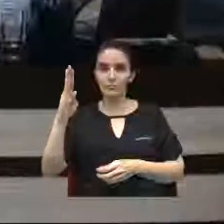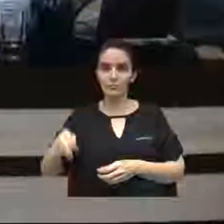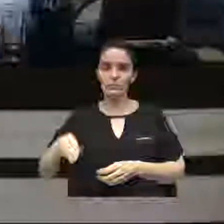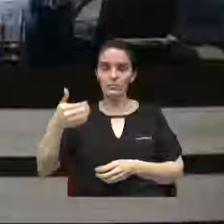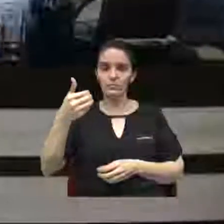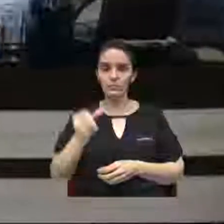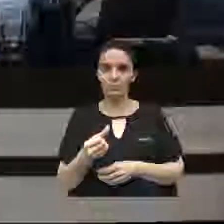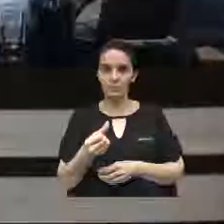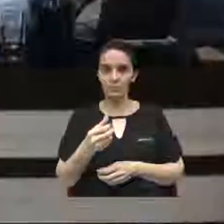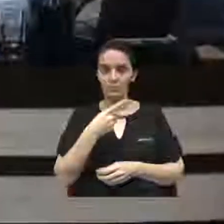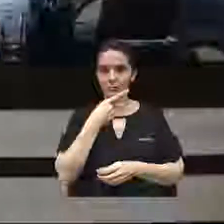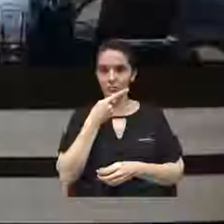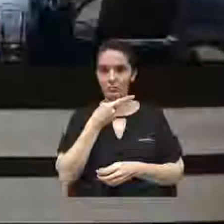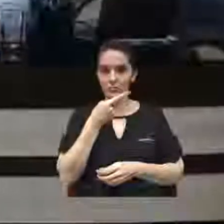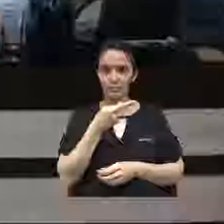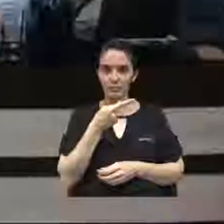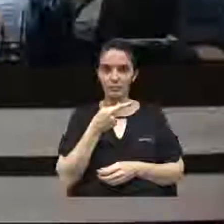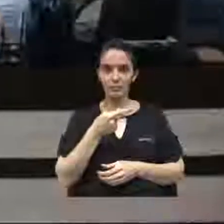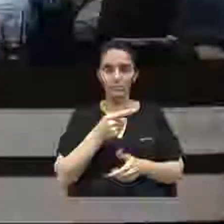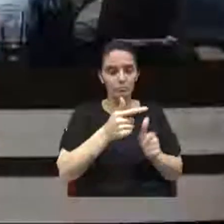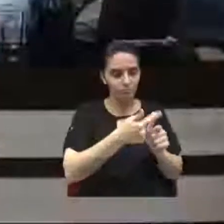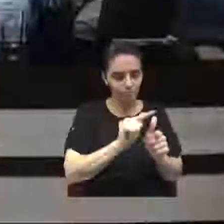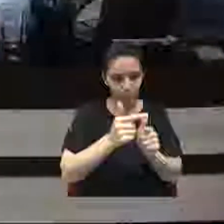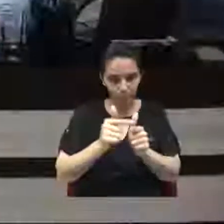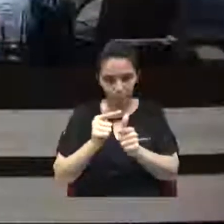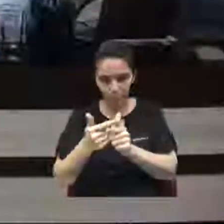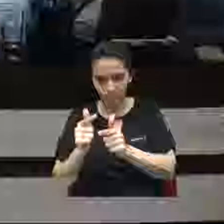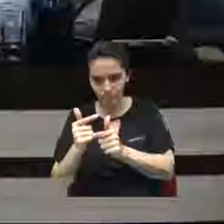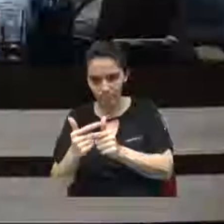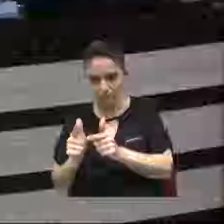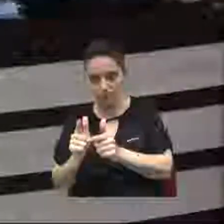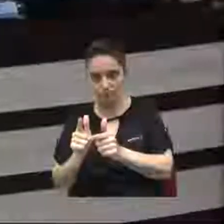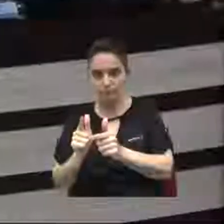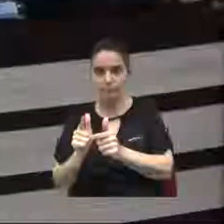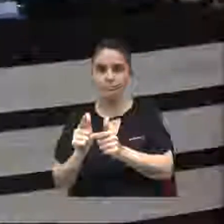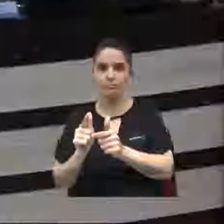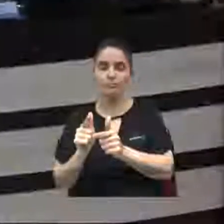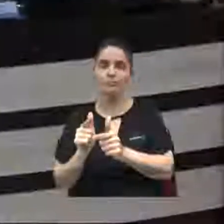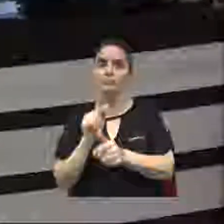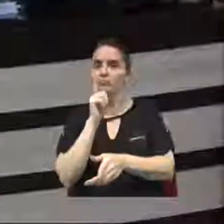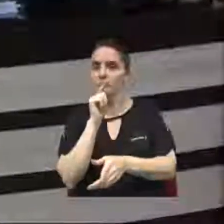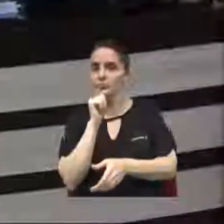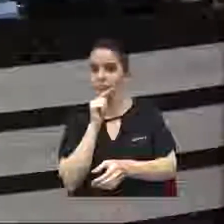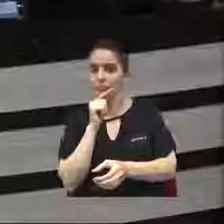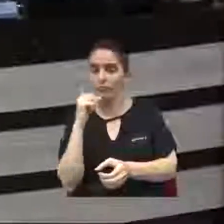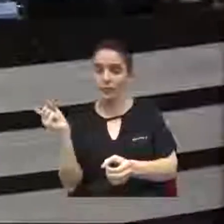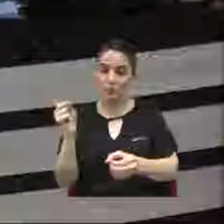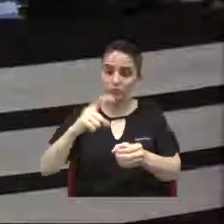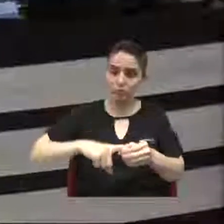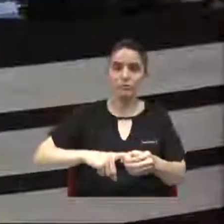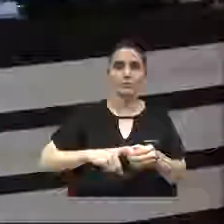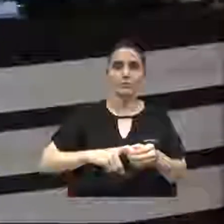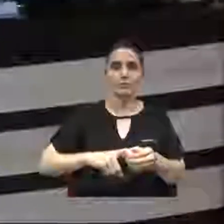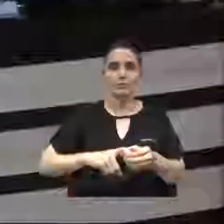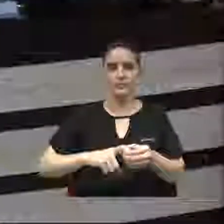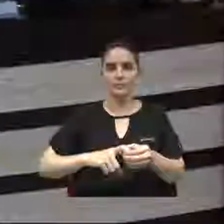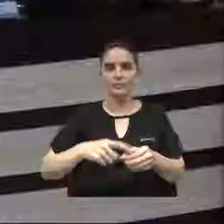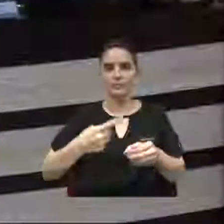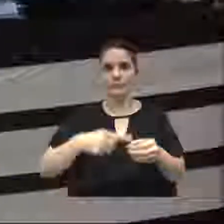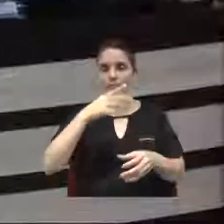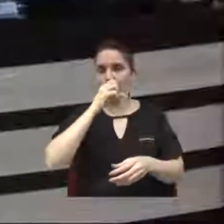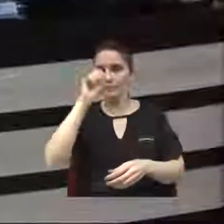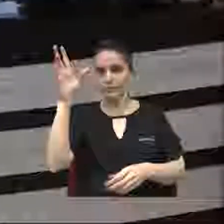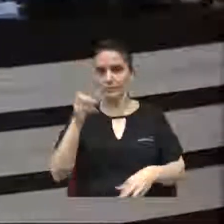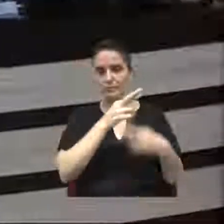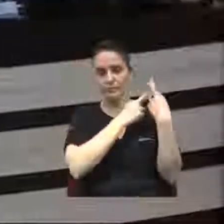5760/2016, que dispõe sobre o parcelamento da taxa de religação de tarifa de água e esgoto na cidade de Limeira. Autoria da